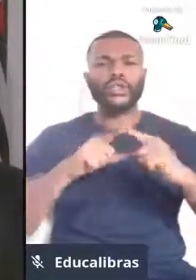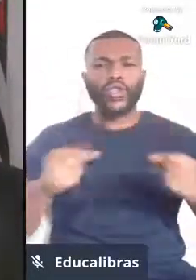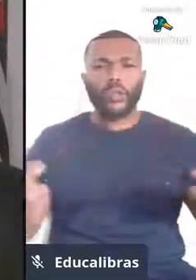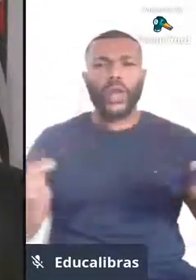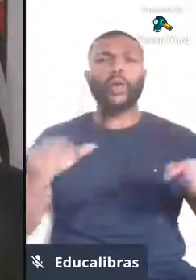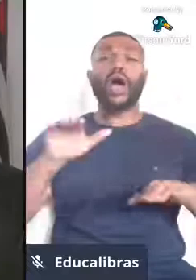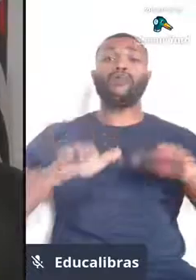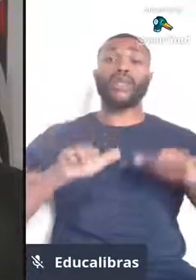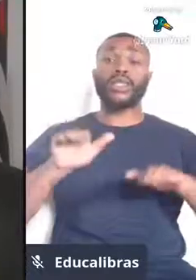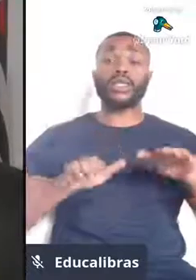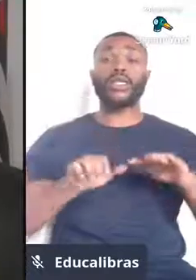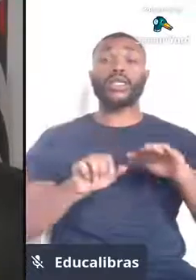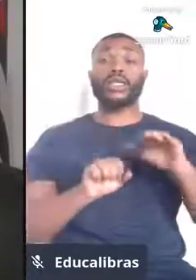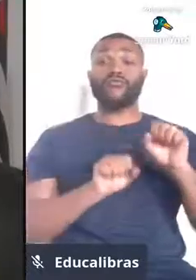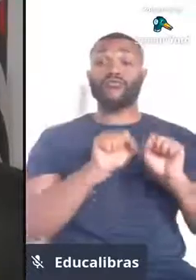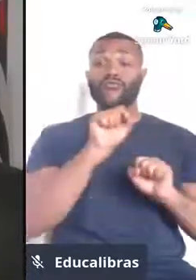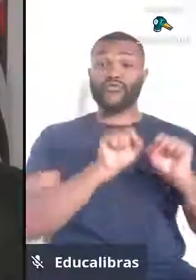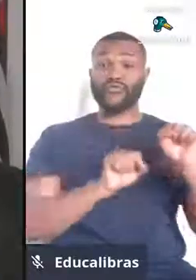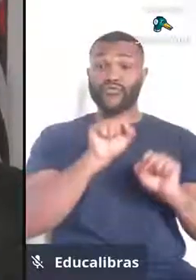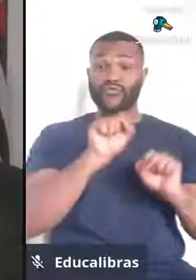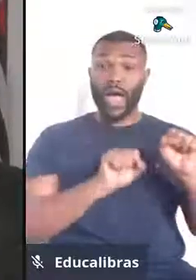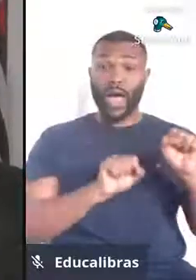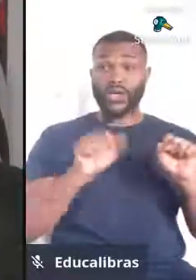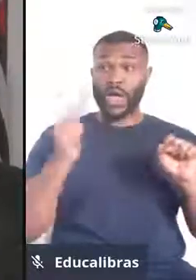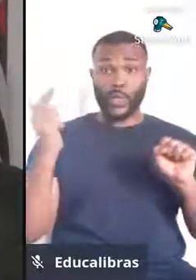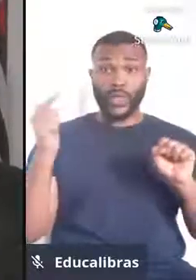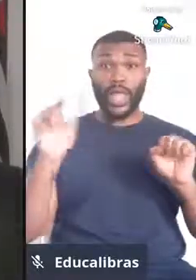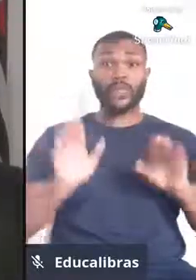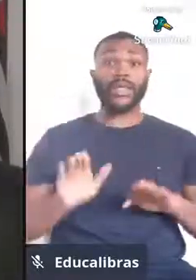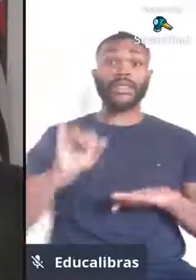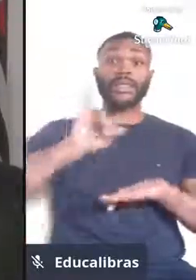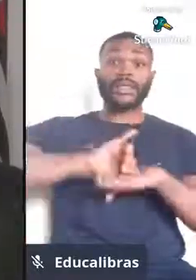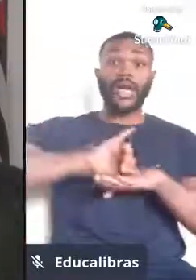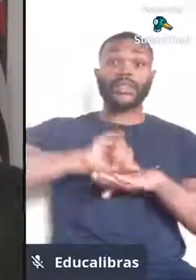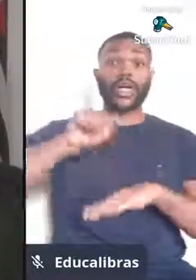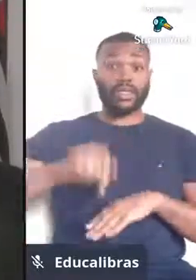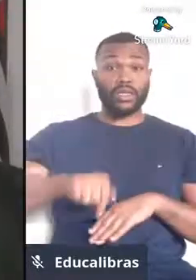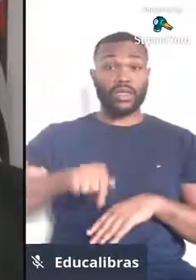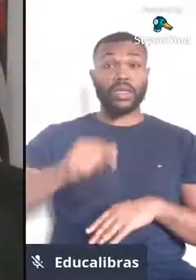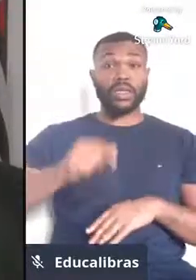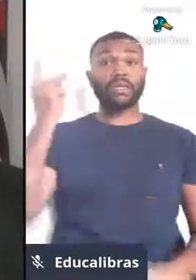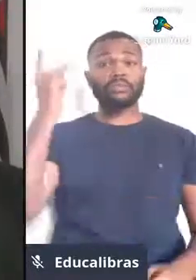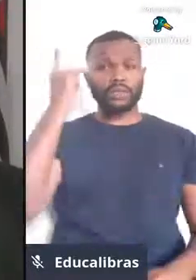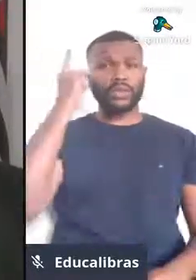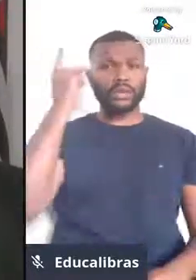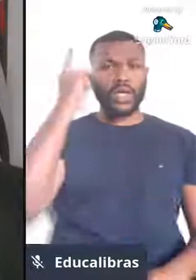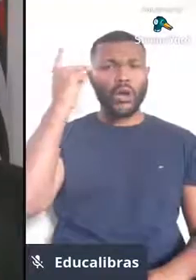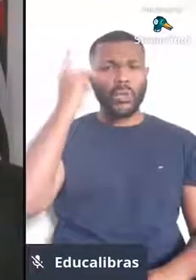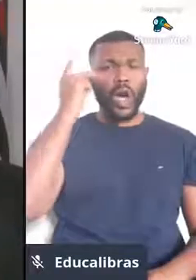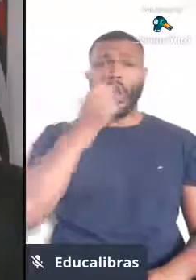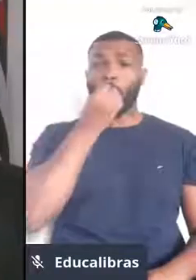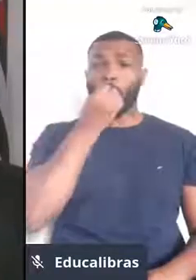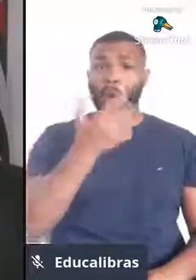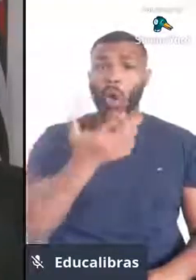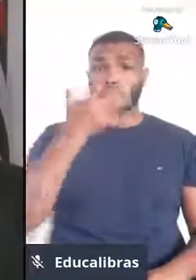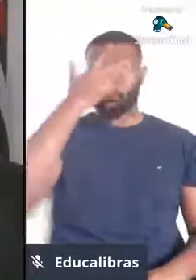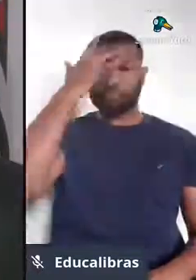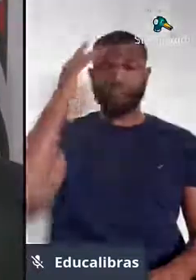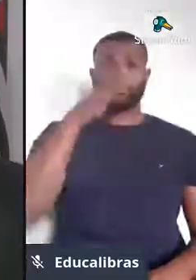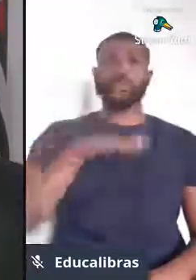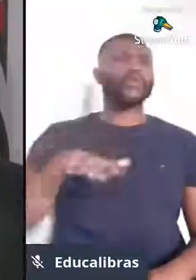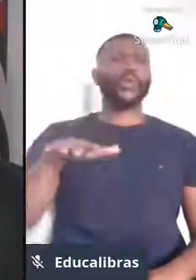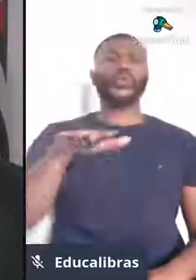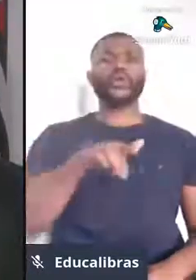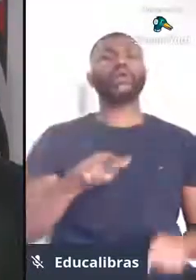a sede dessas empresas está toda aqui em São Paulo, né? E se São Paulo tem sido tão boa para essas pessoas,